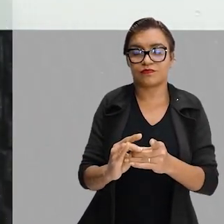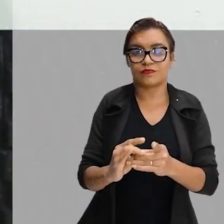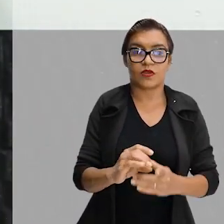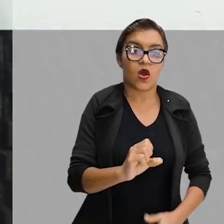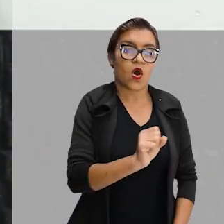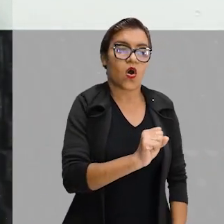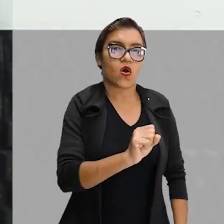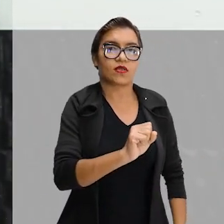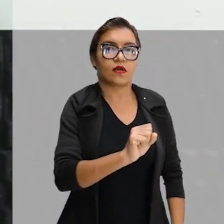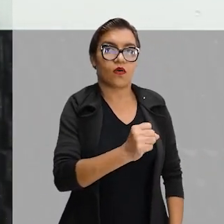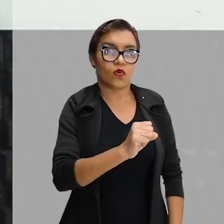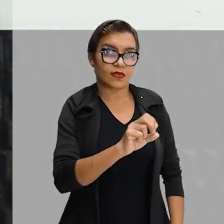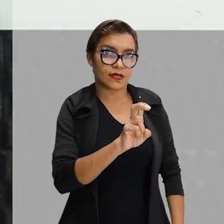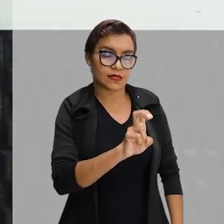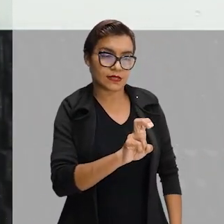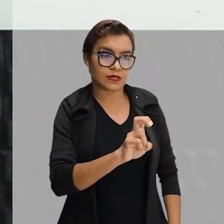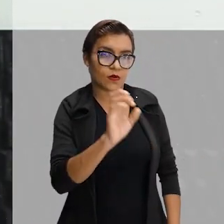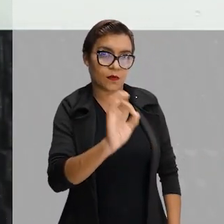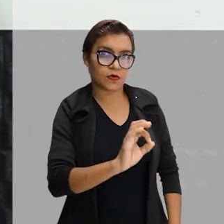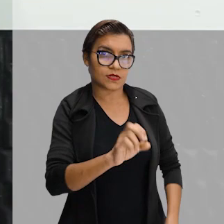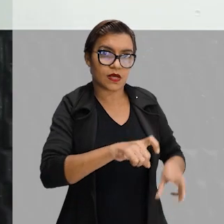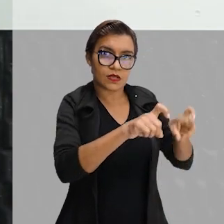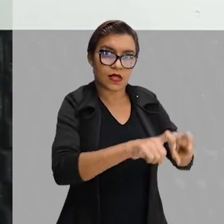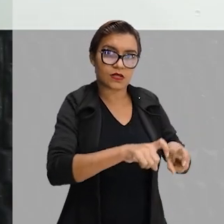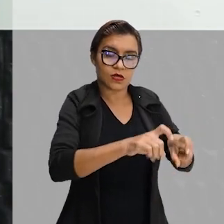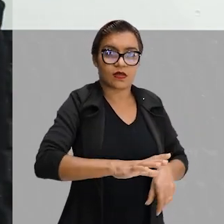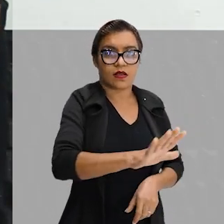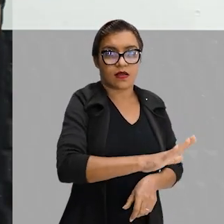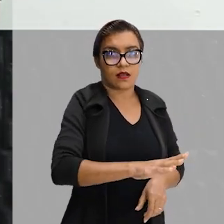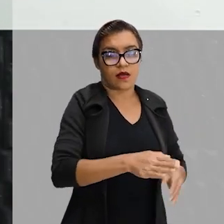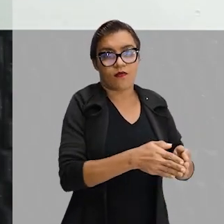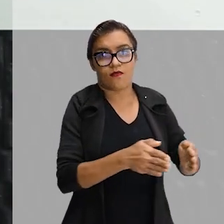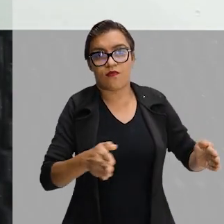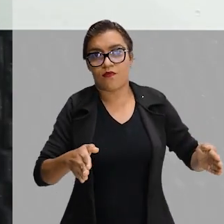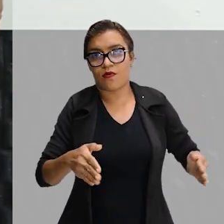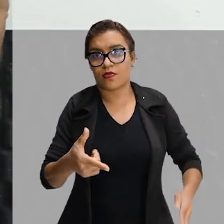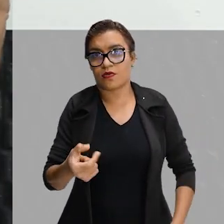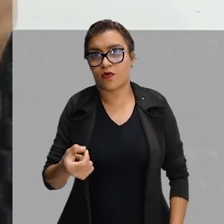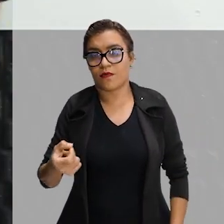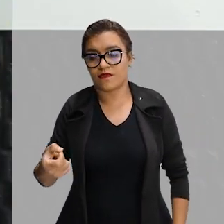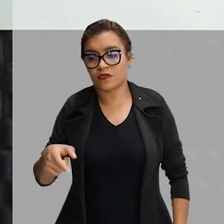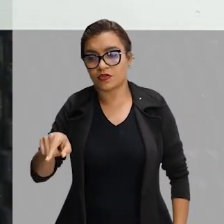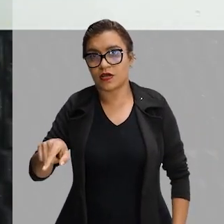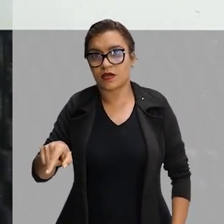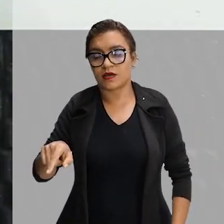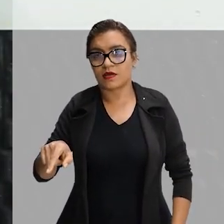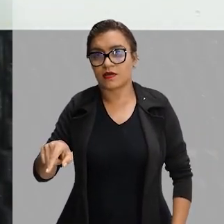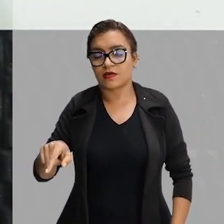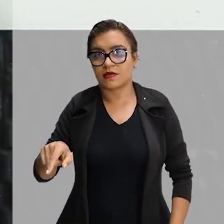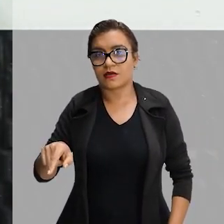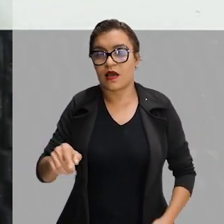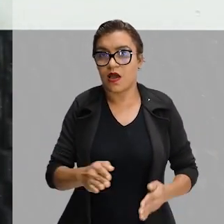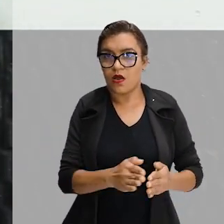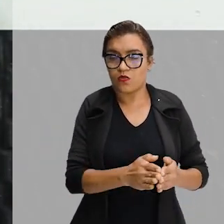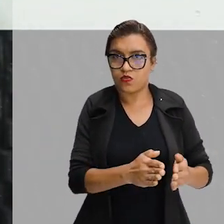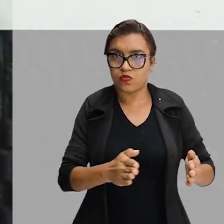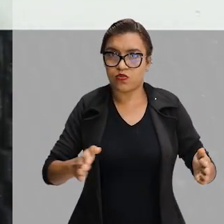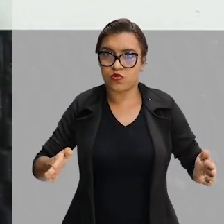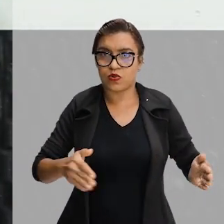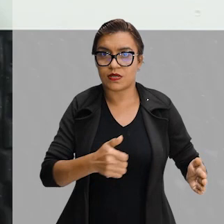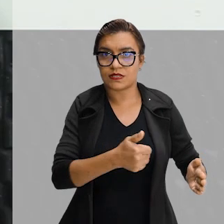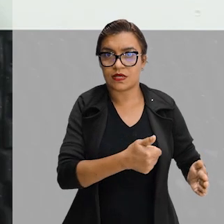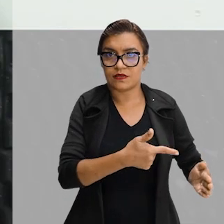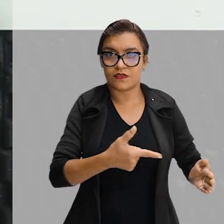85% da população na zona rural. De 1900 para 2020, eu tenho 120 anos. 120